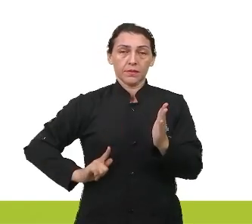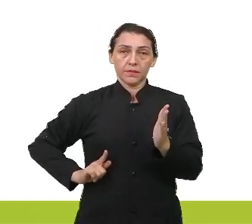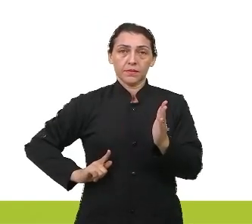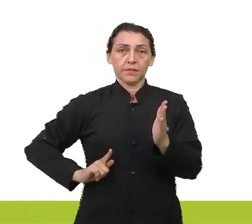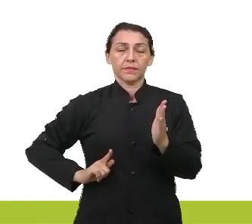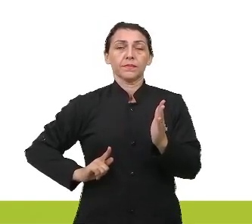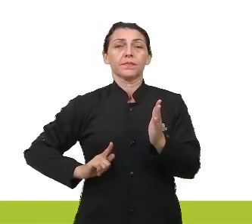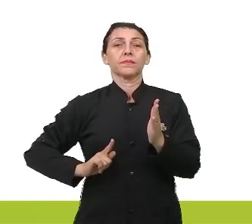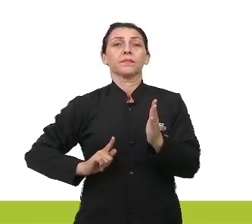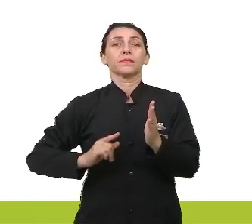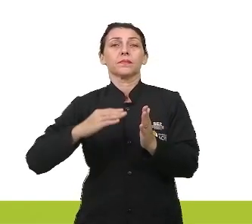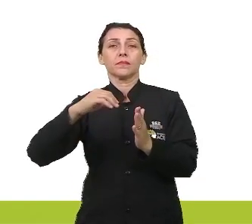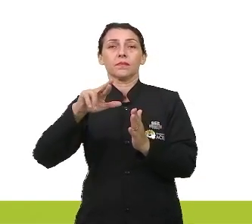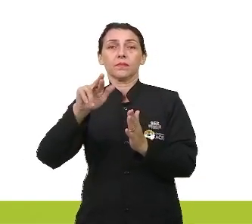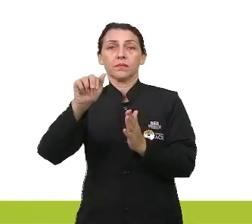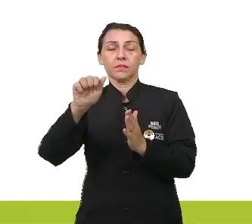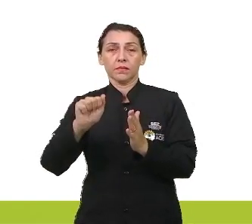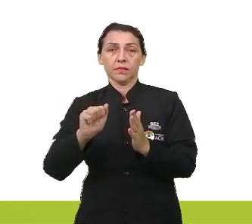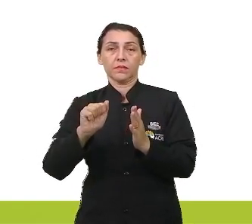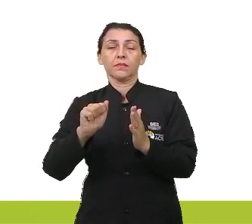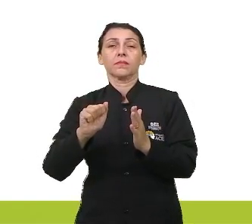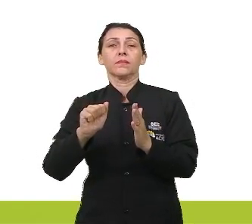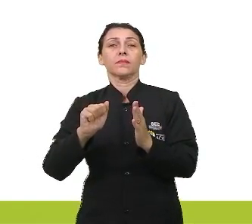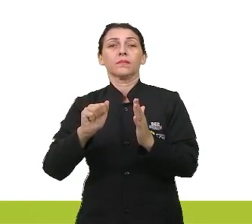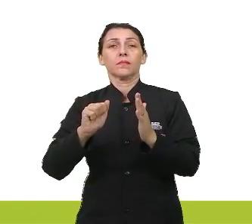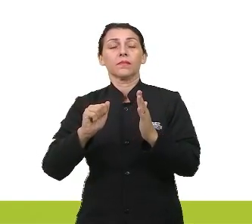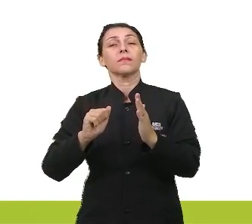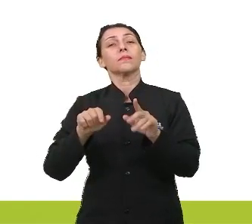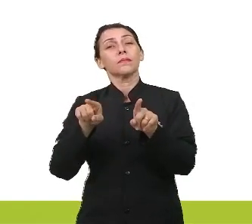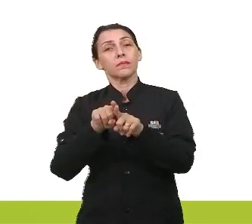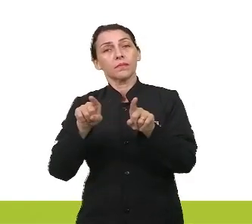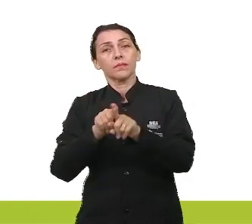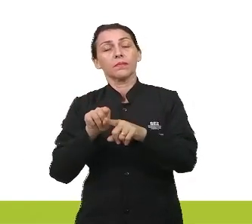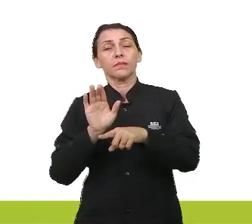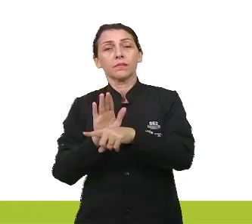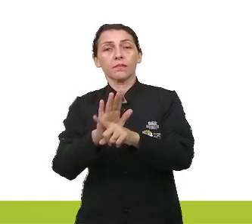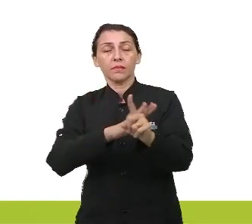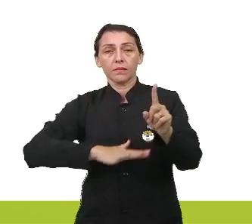como o CRAS, Centro de Referências de Assistência Social.